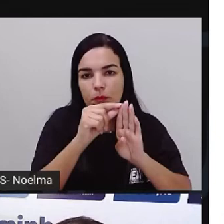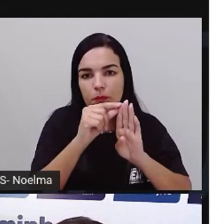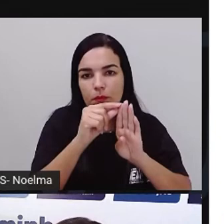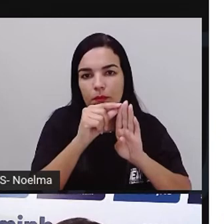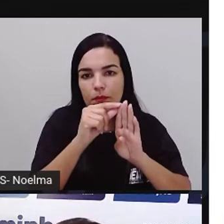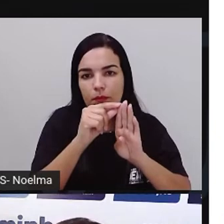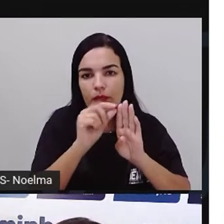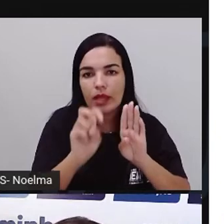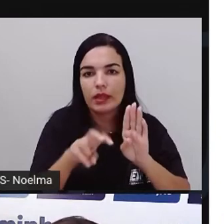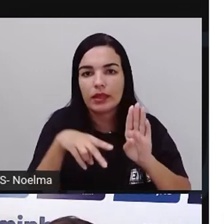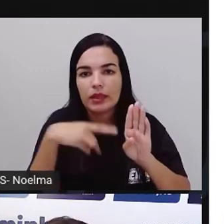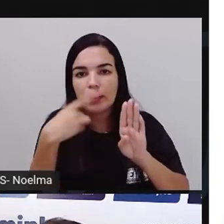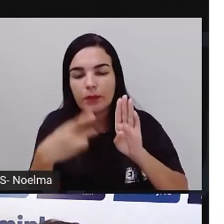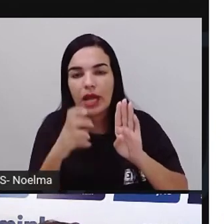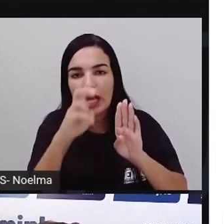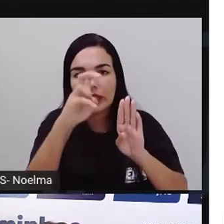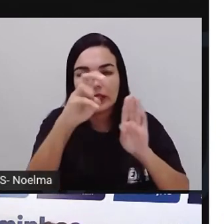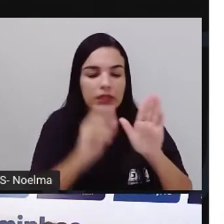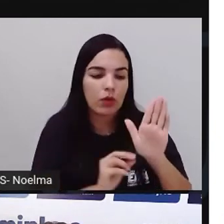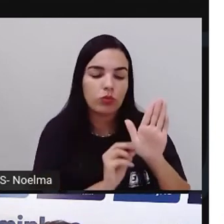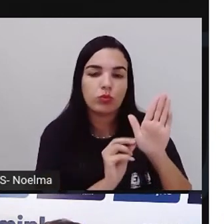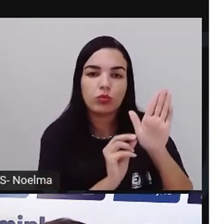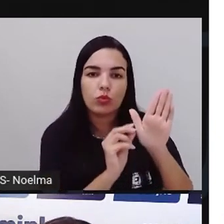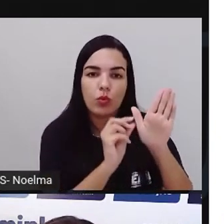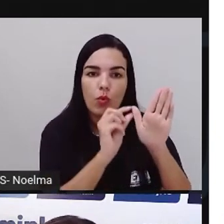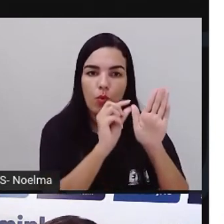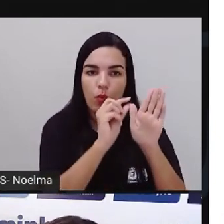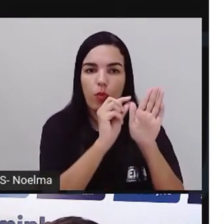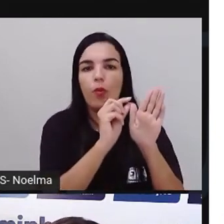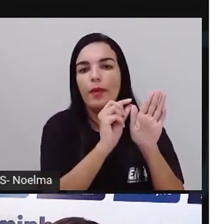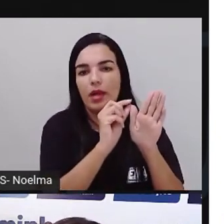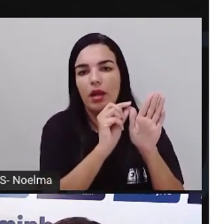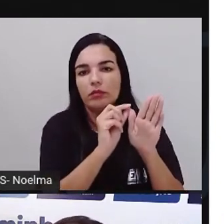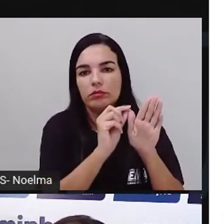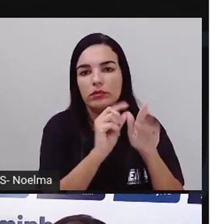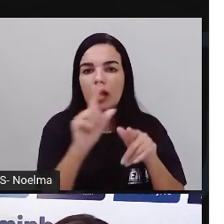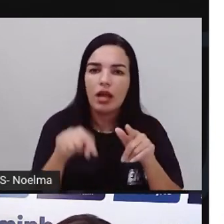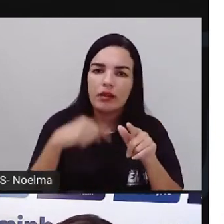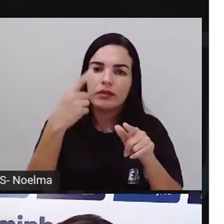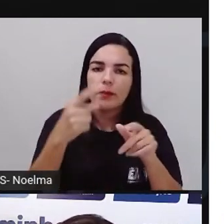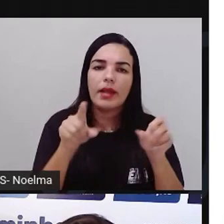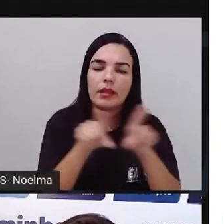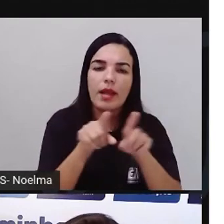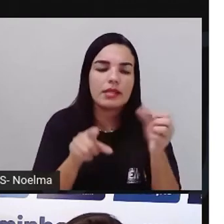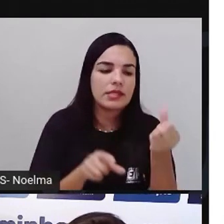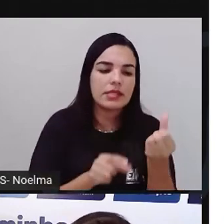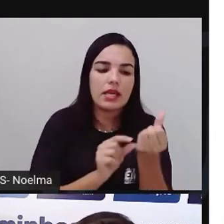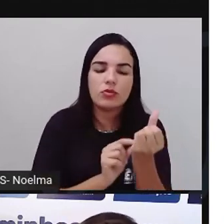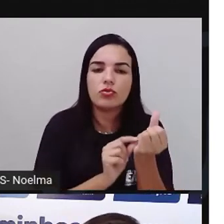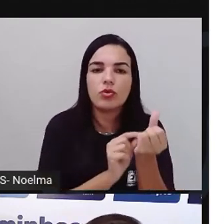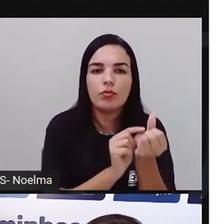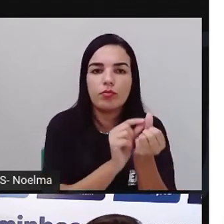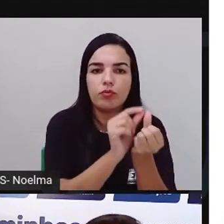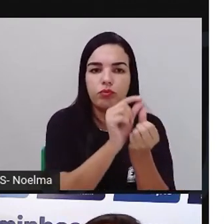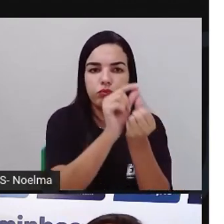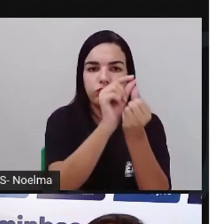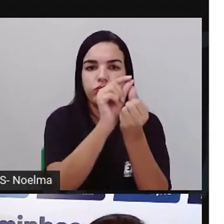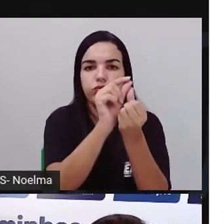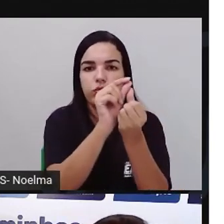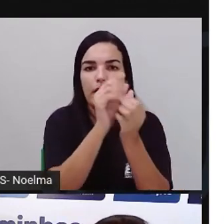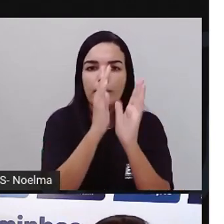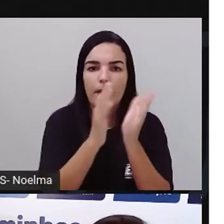a 5ª ordem, que é a ordem das dezenas de milhar. E assim eu vou, né, dividindo